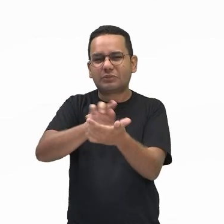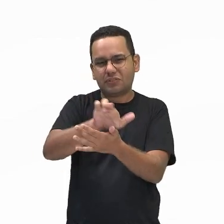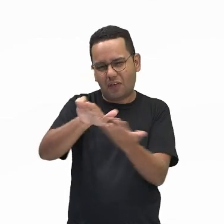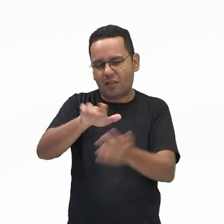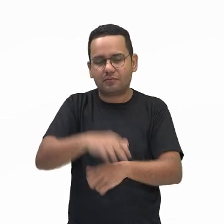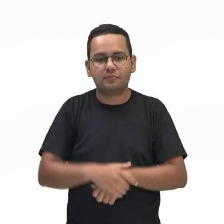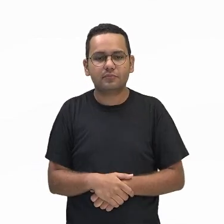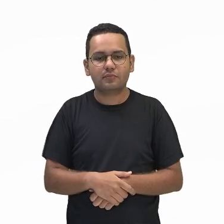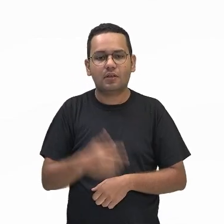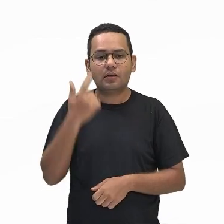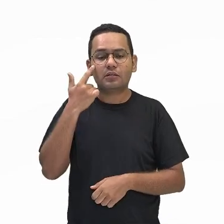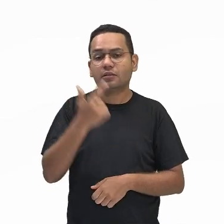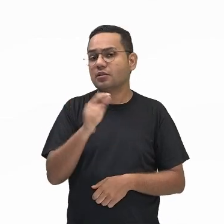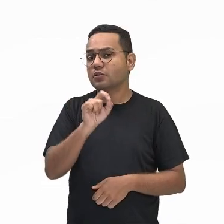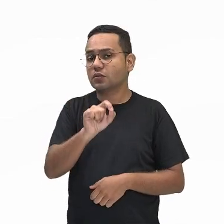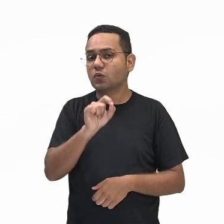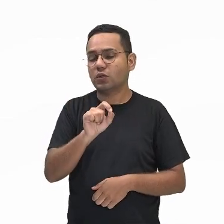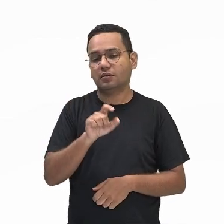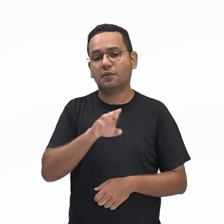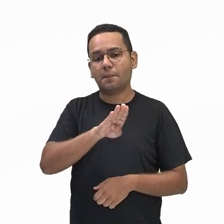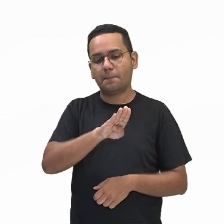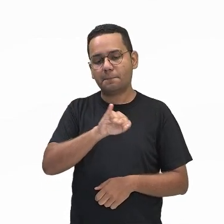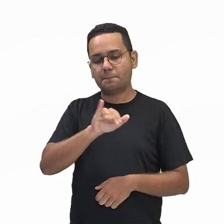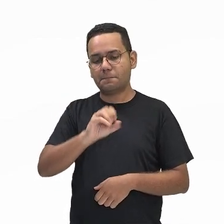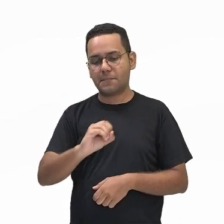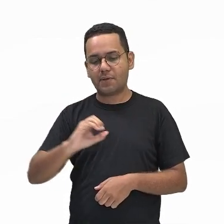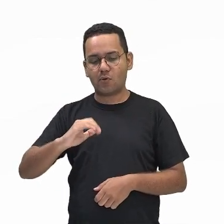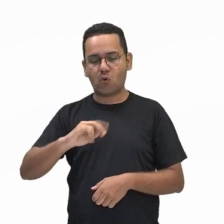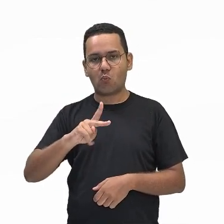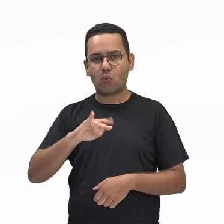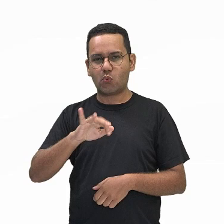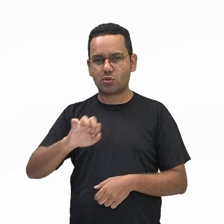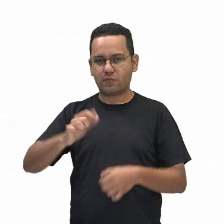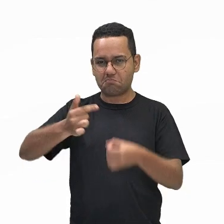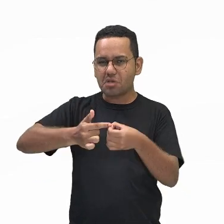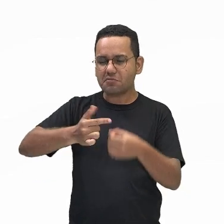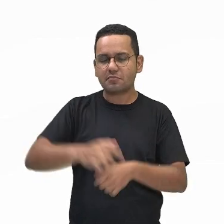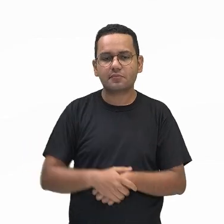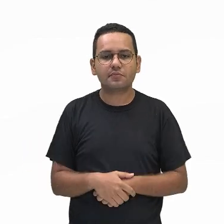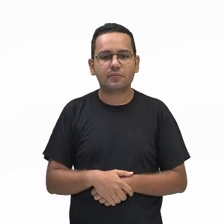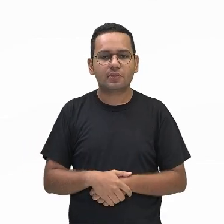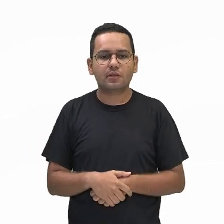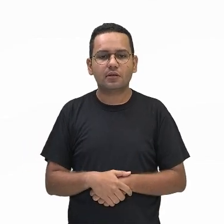os biocombustíveis. Como que a gente vai ter biocombustíveis? Através